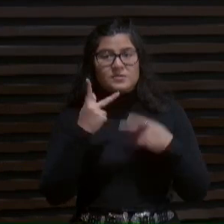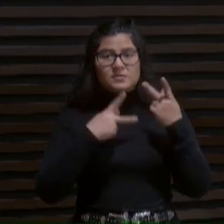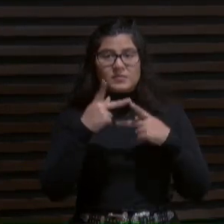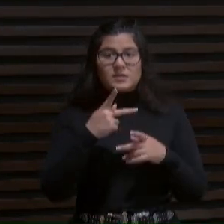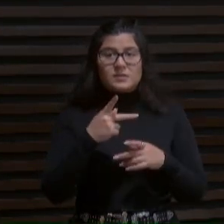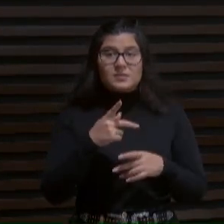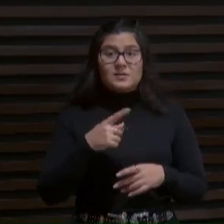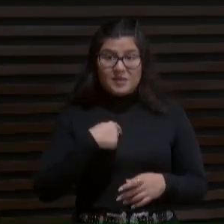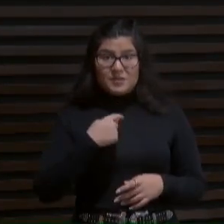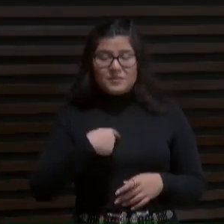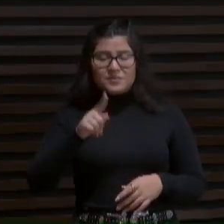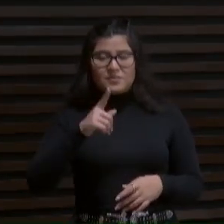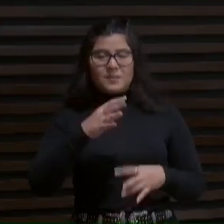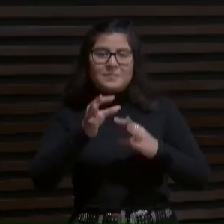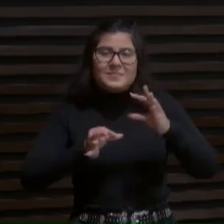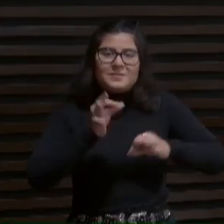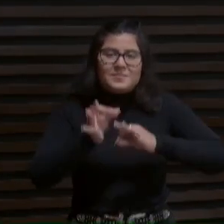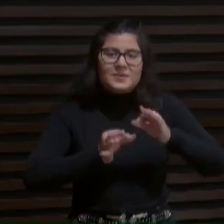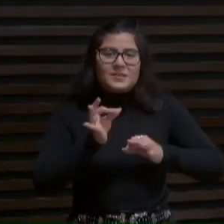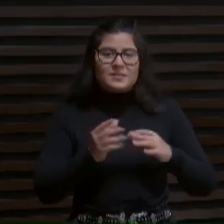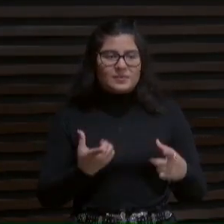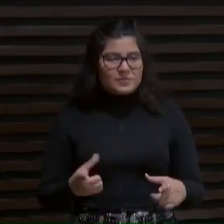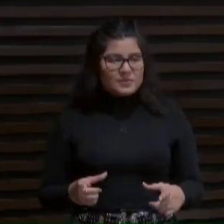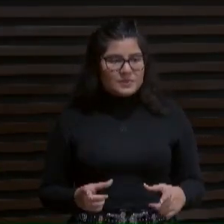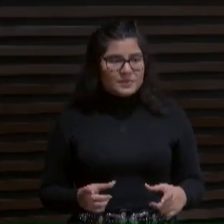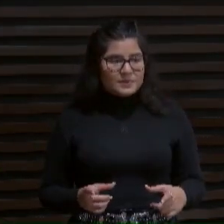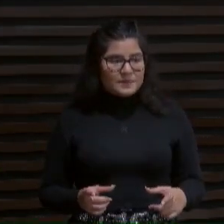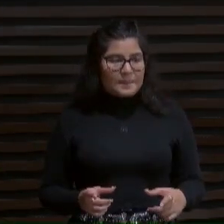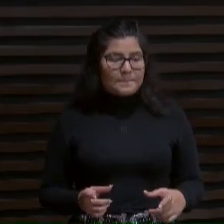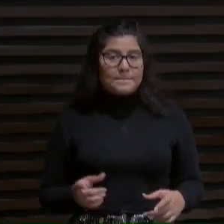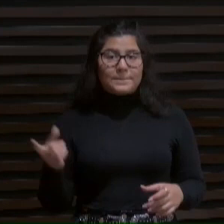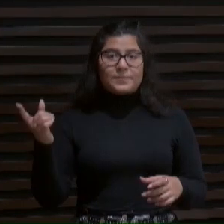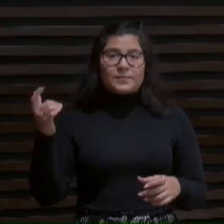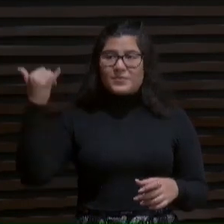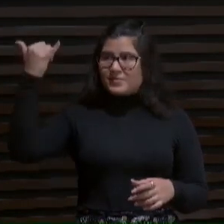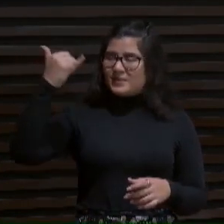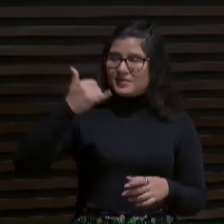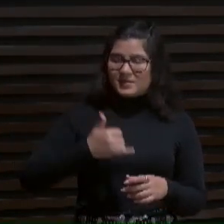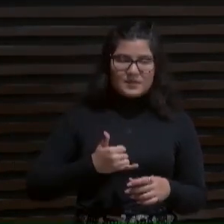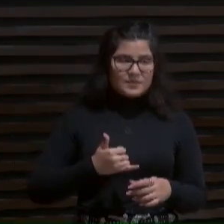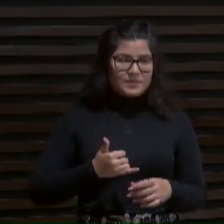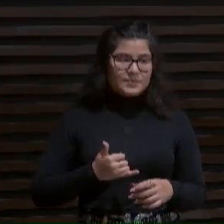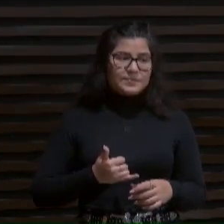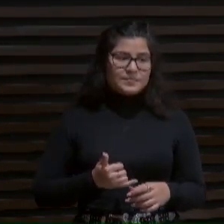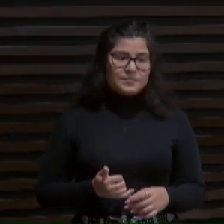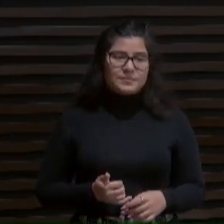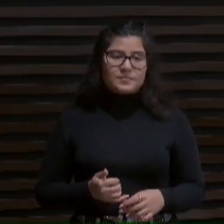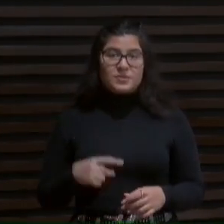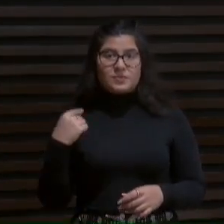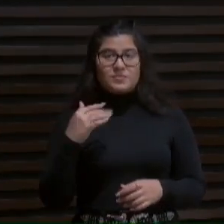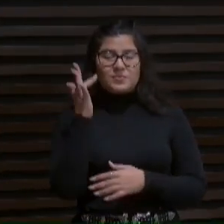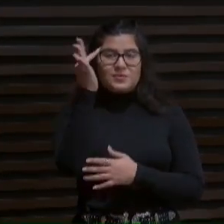e preparar um lugar, voltarei e os receberei para mim mesmo, para que onde eu estou, vocês estejam